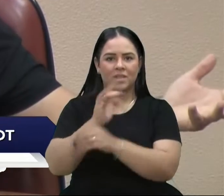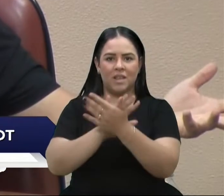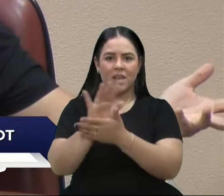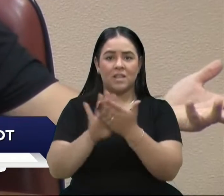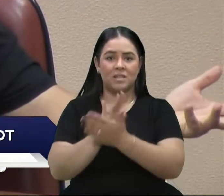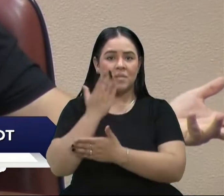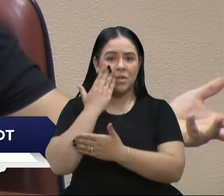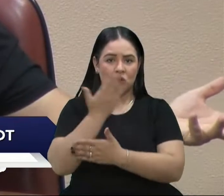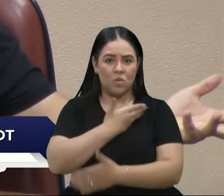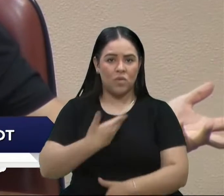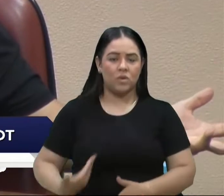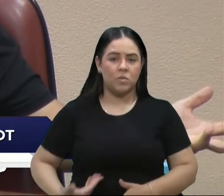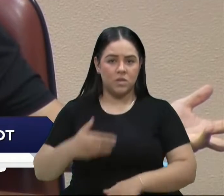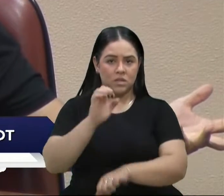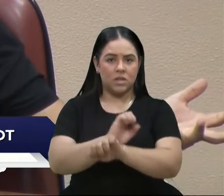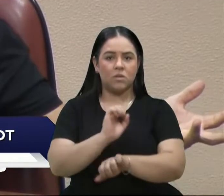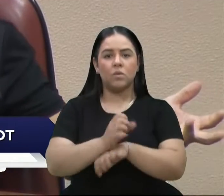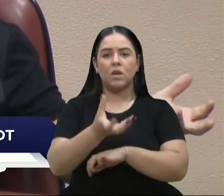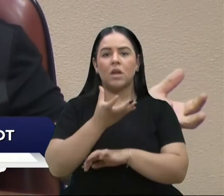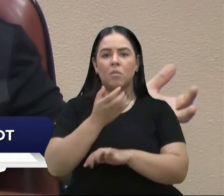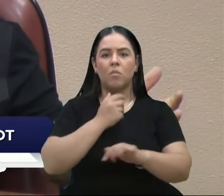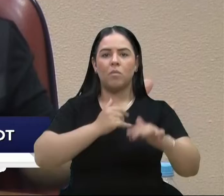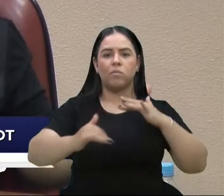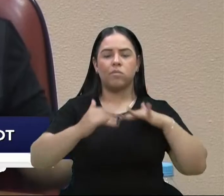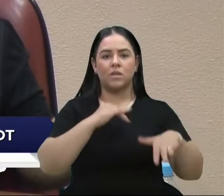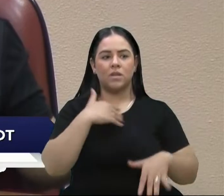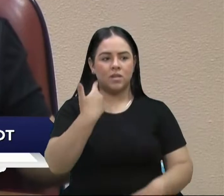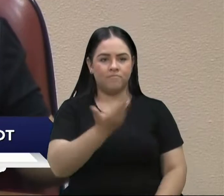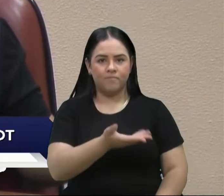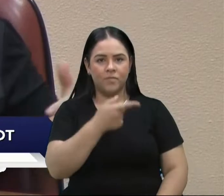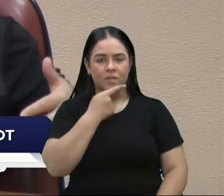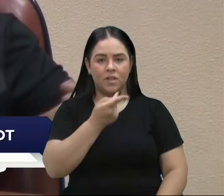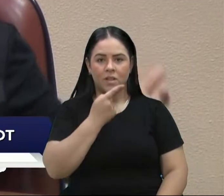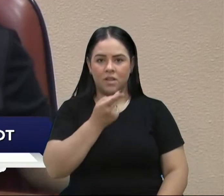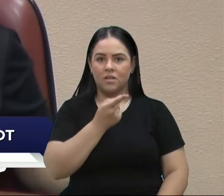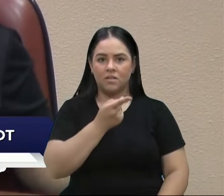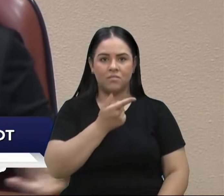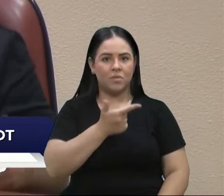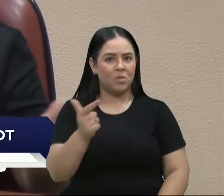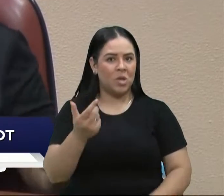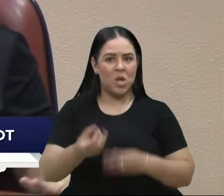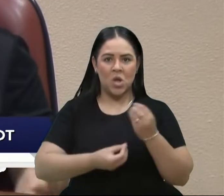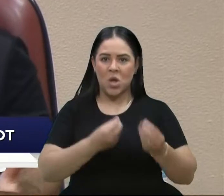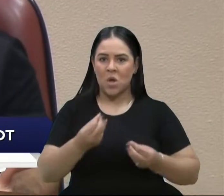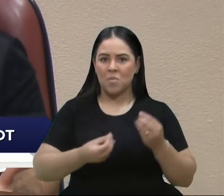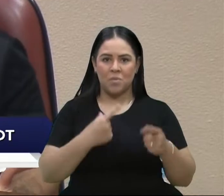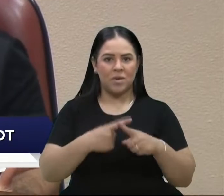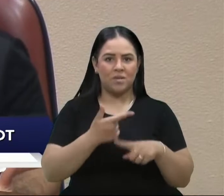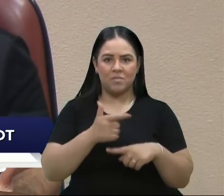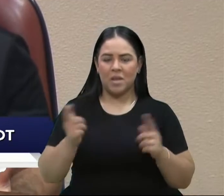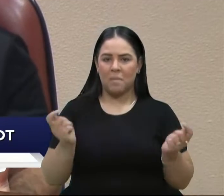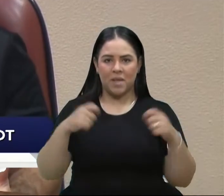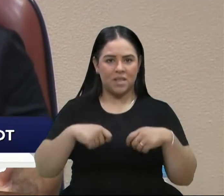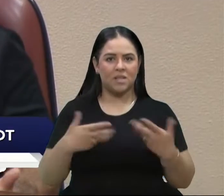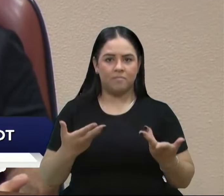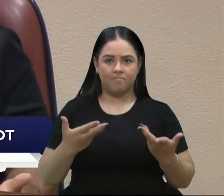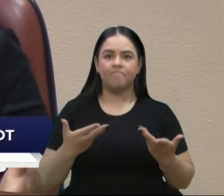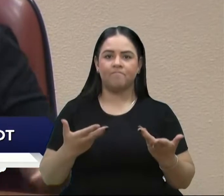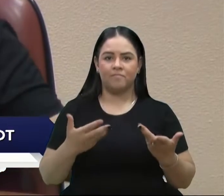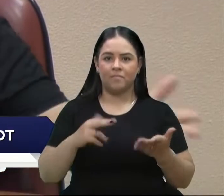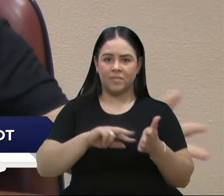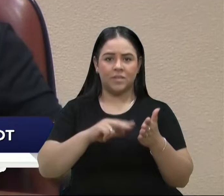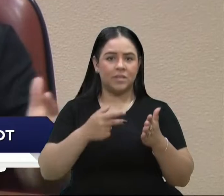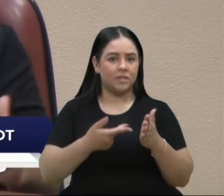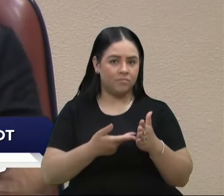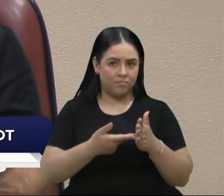governo do estado está propondo um mutirão, e aí o Sandro vem com esse balde de água fria e diz que não tem como fazer porque não tem capacidade. Então quer dizer que realmente